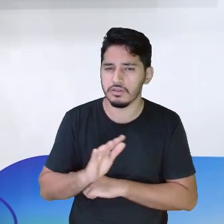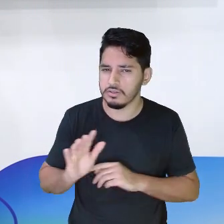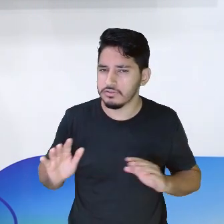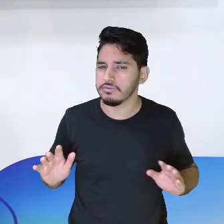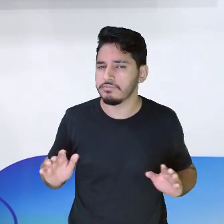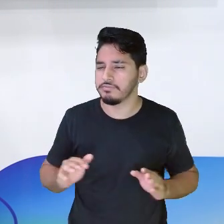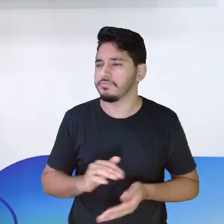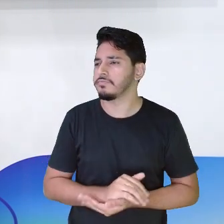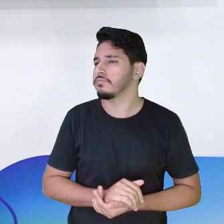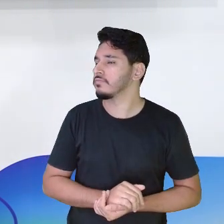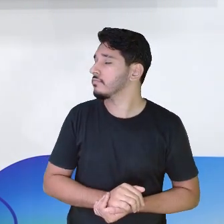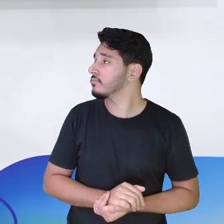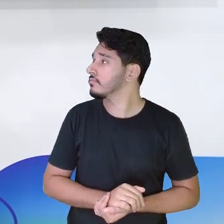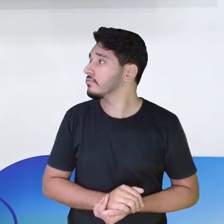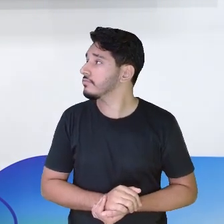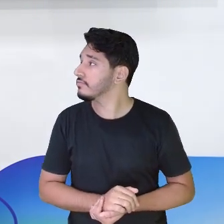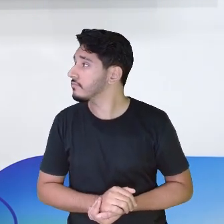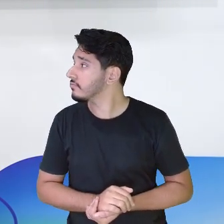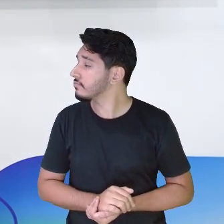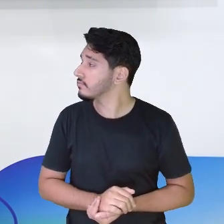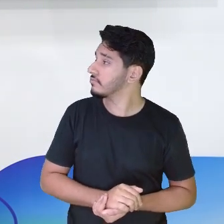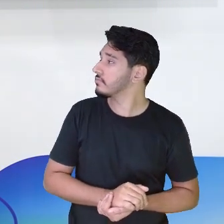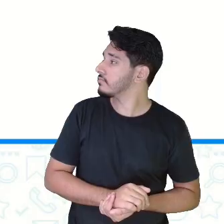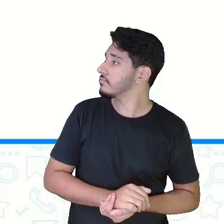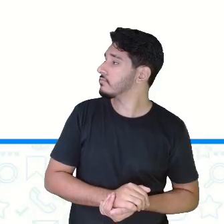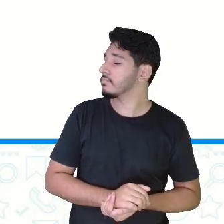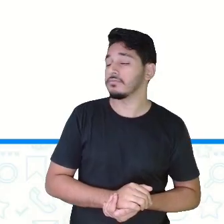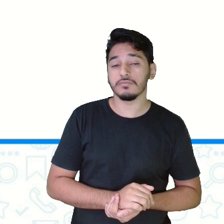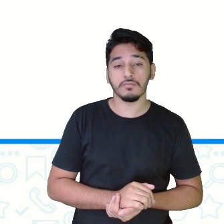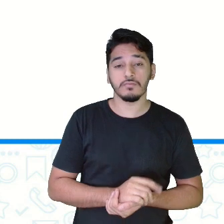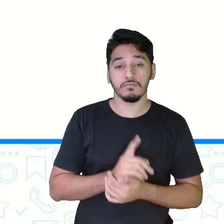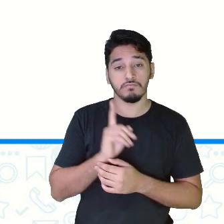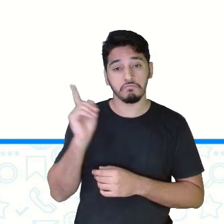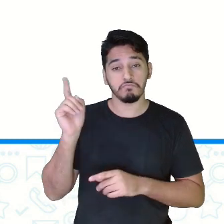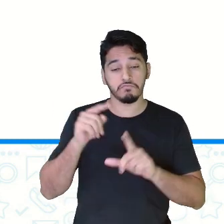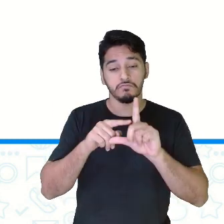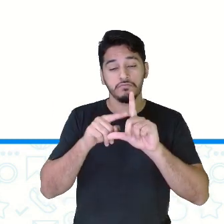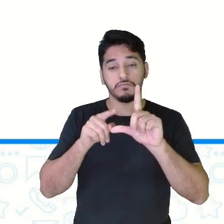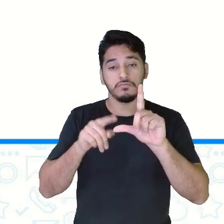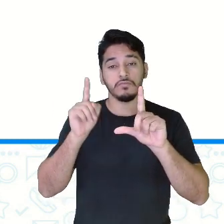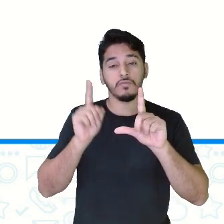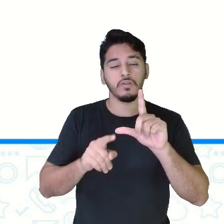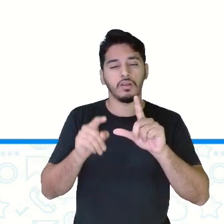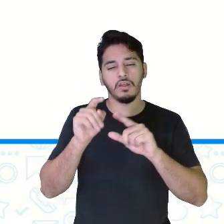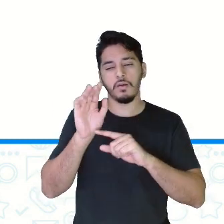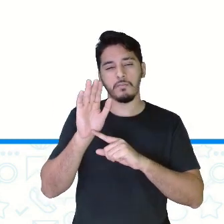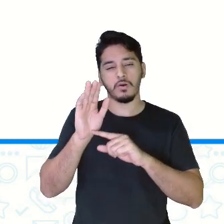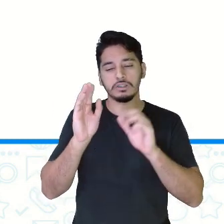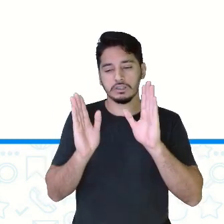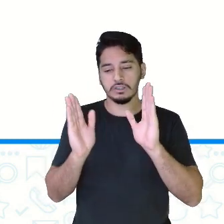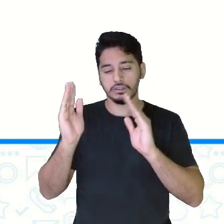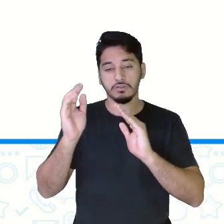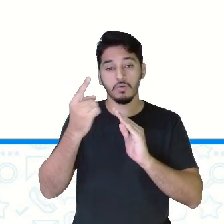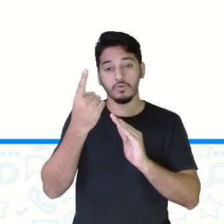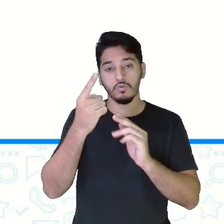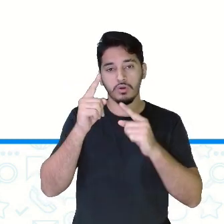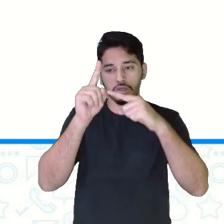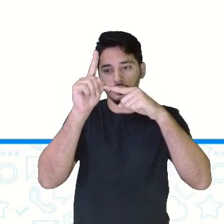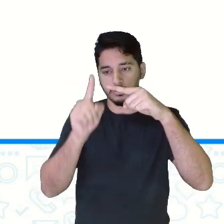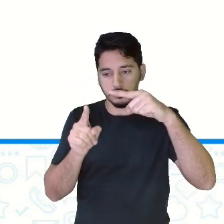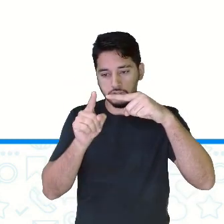exemplo. Ângulo é a figura geométrica formada por 2 semi-retas